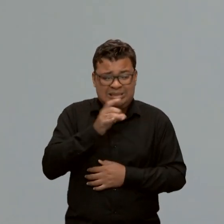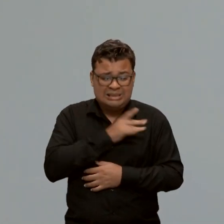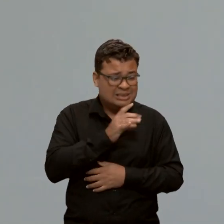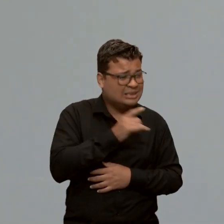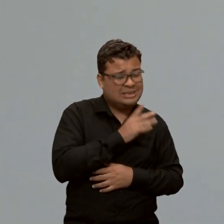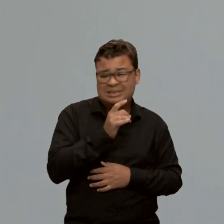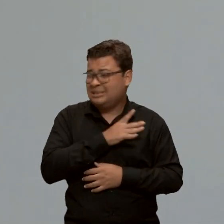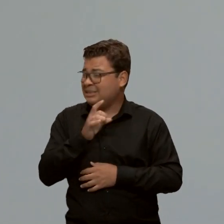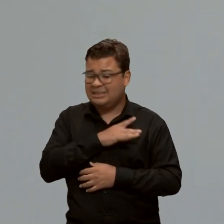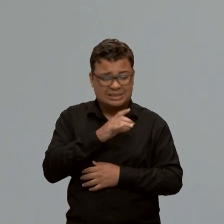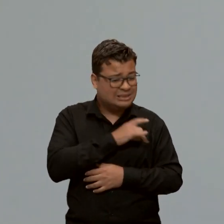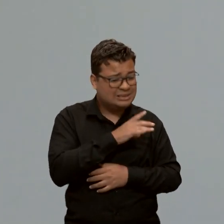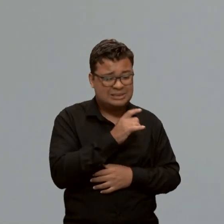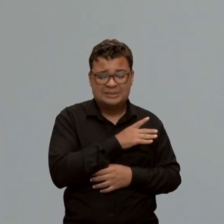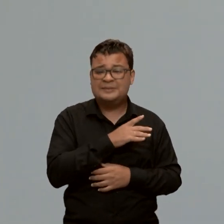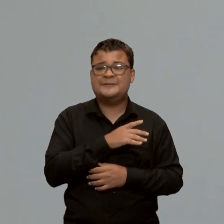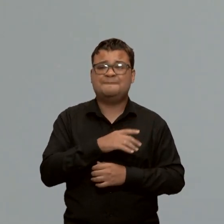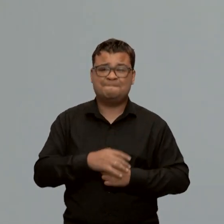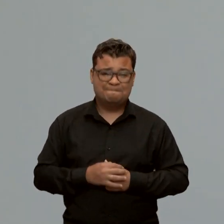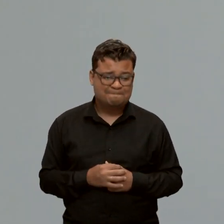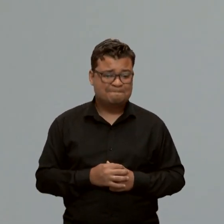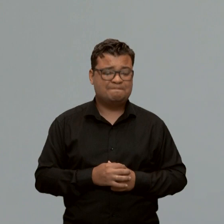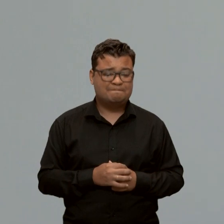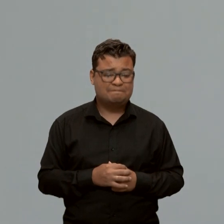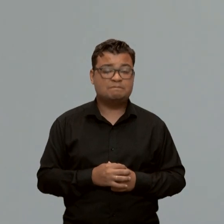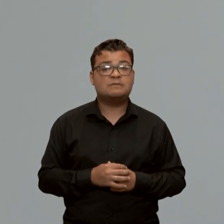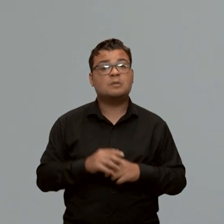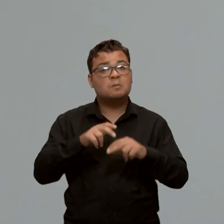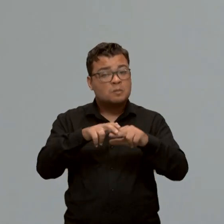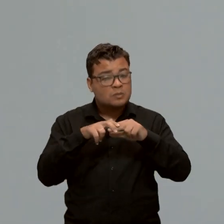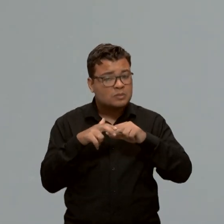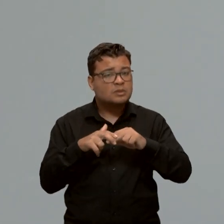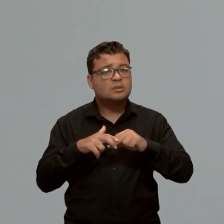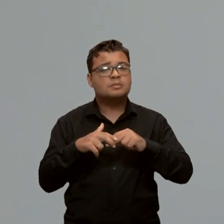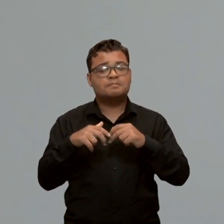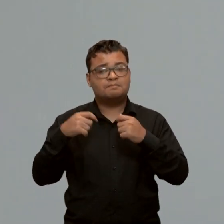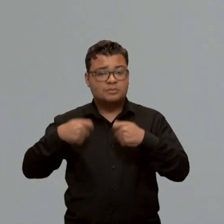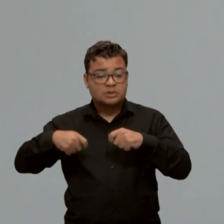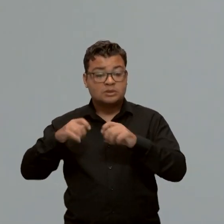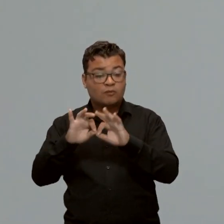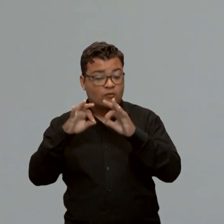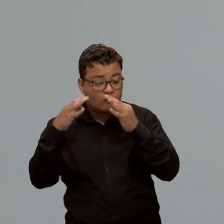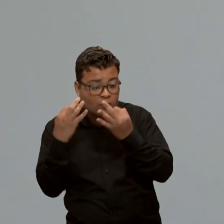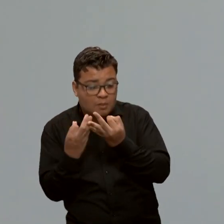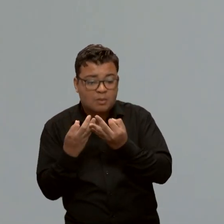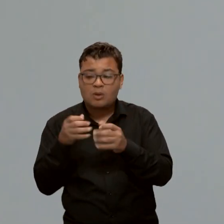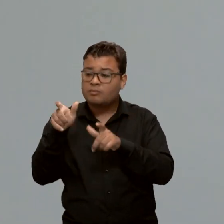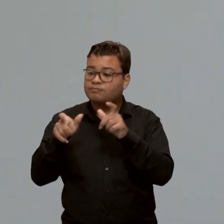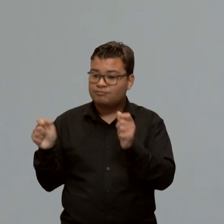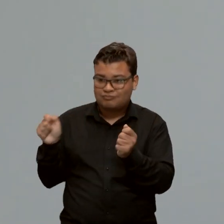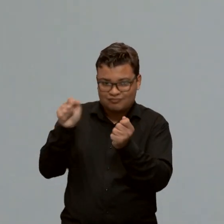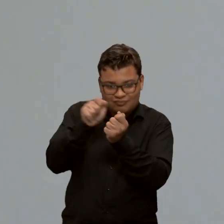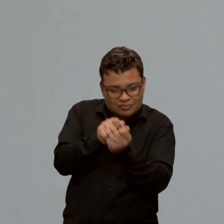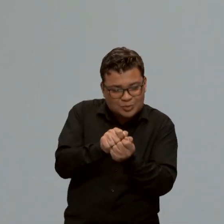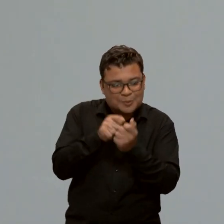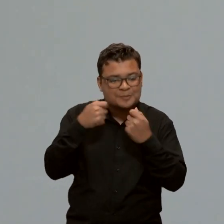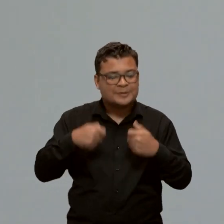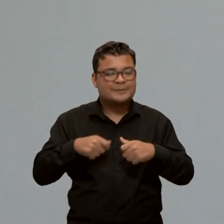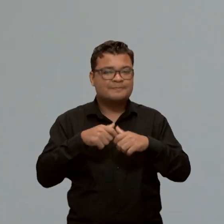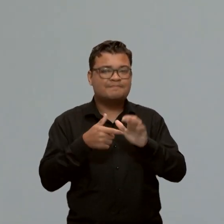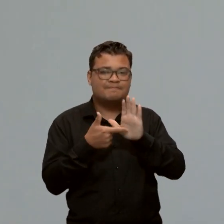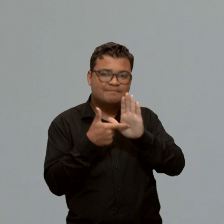o que está acontecendo. Então é interessante a família, ou então alguém próximo, tentar